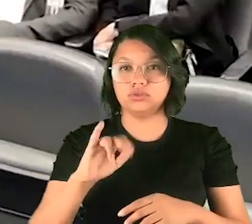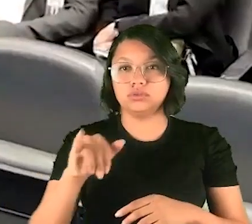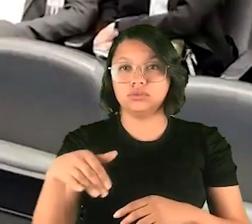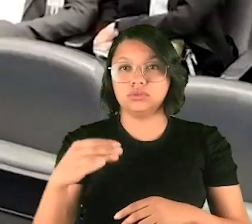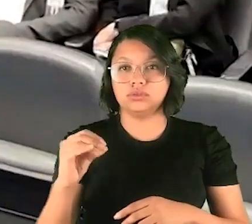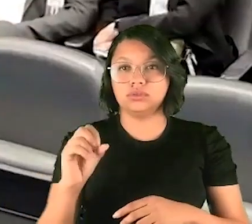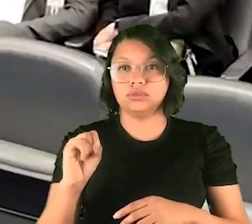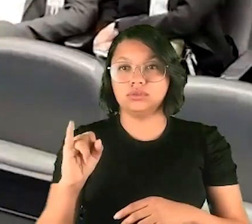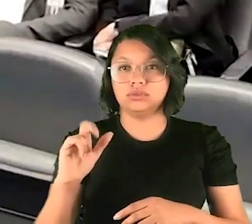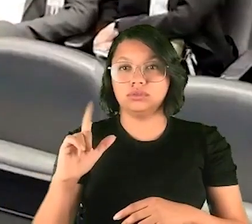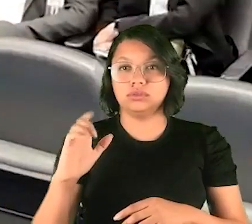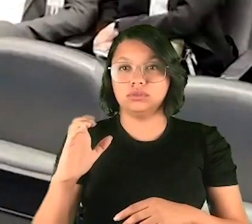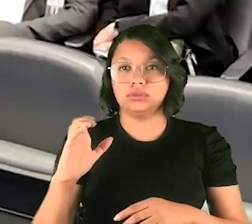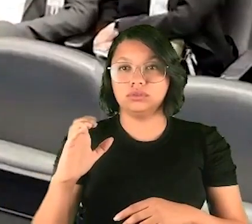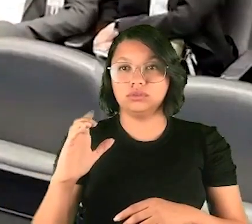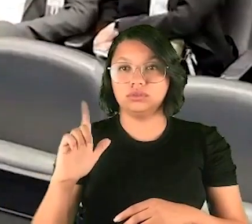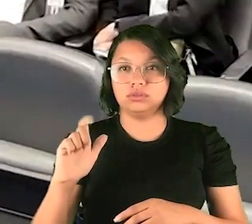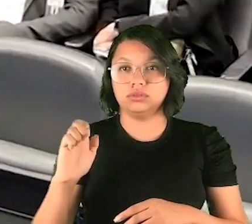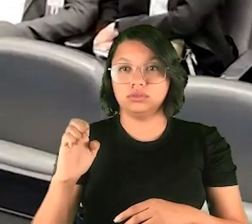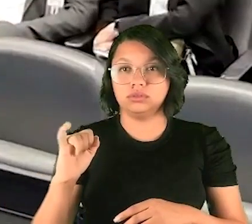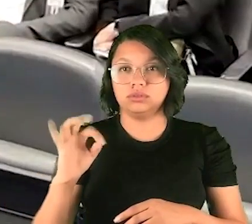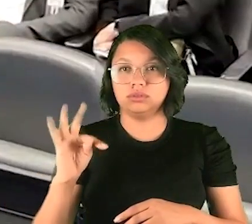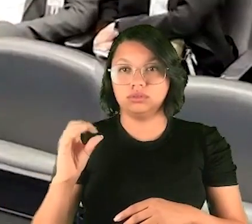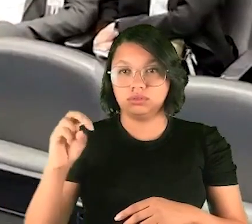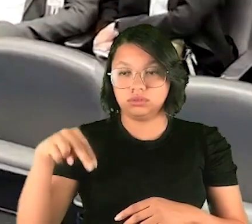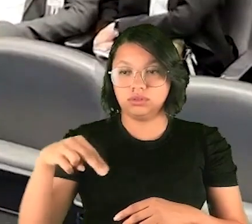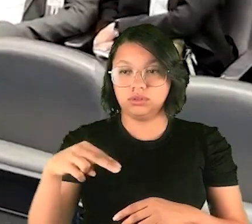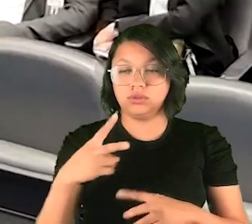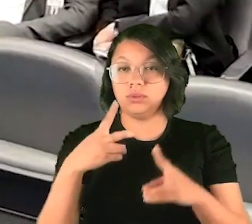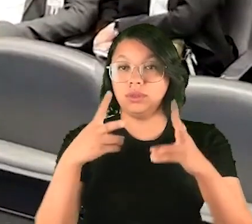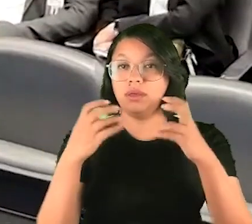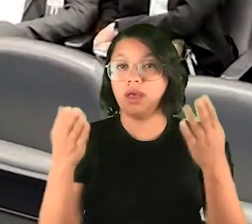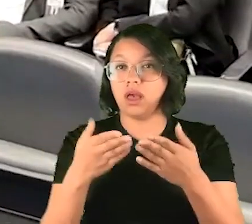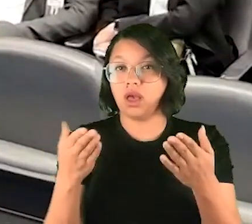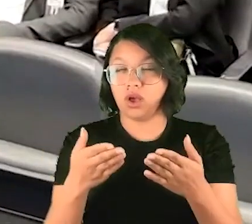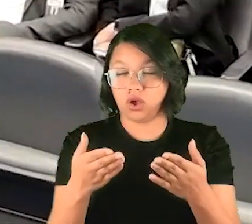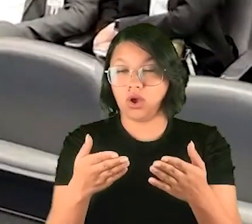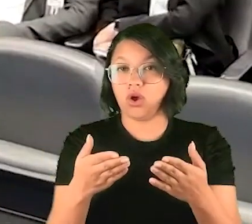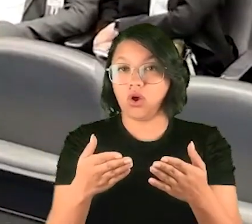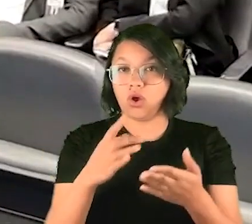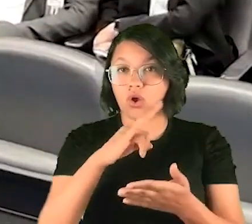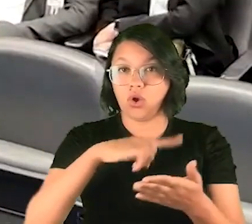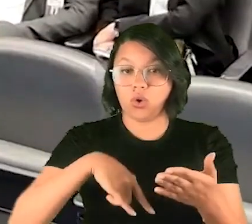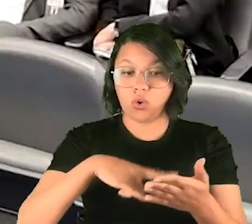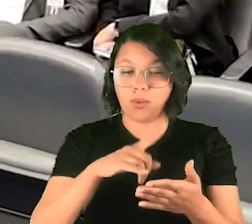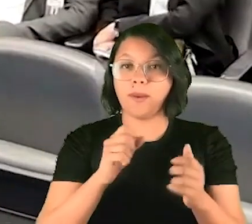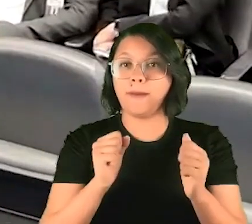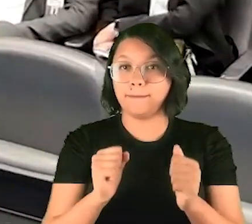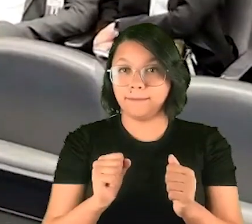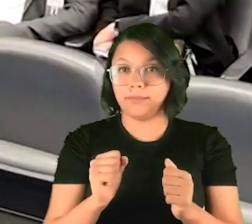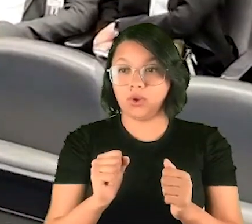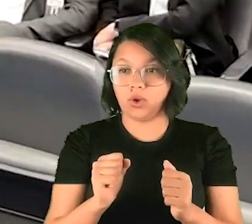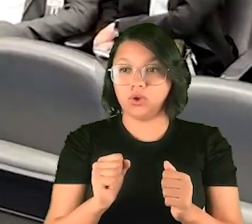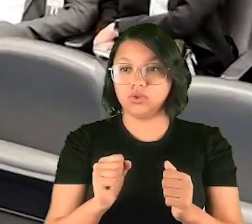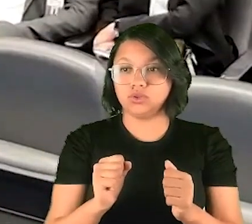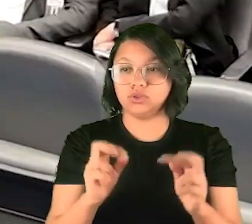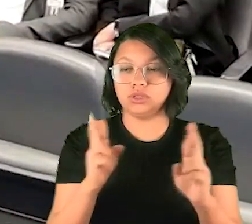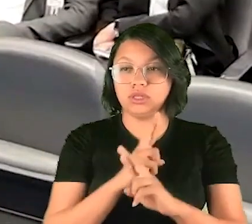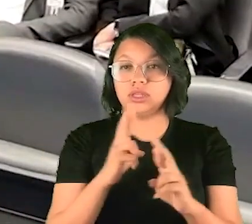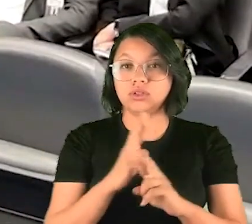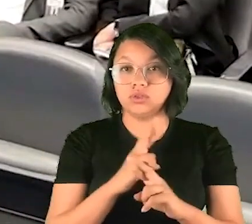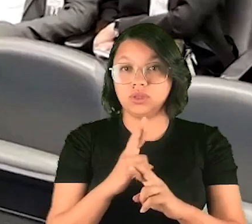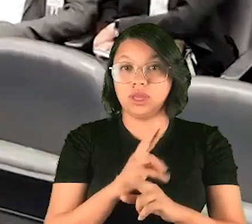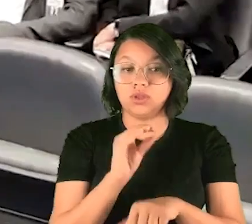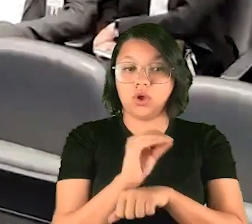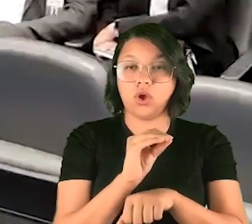ler a pergunta de Josi Clayton Geraldo. Ele pergunta, considerando a recente autorização da Anvisa para a realização de